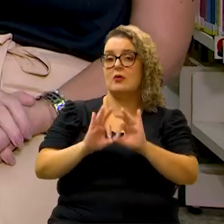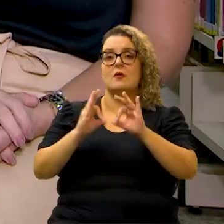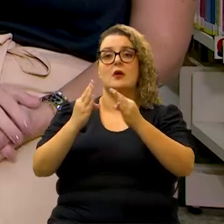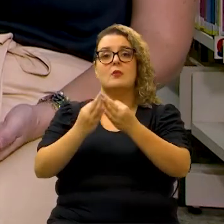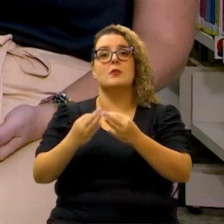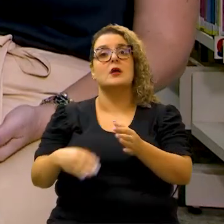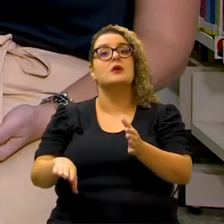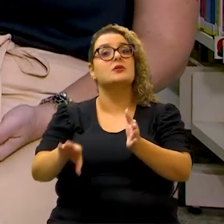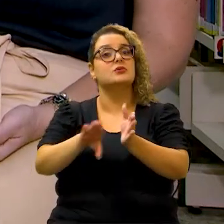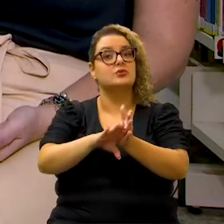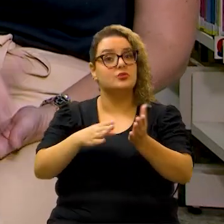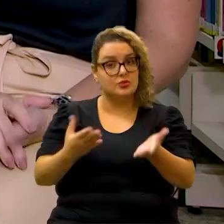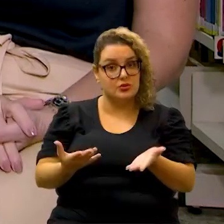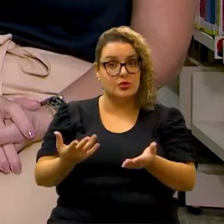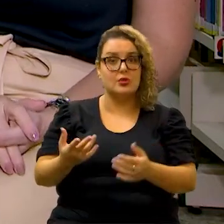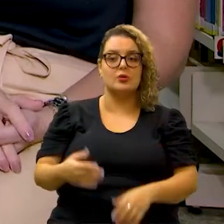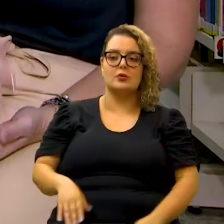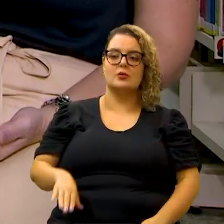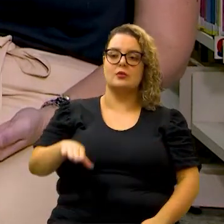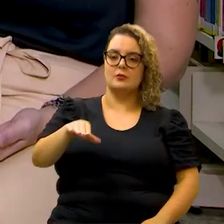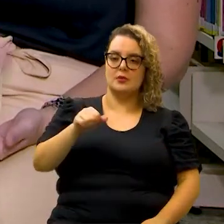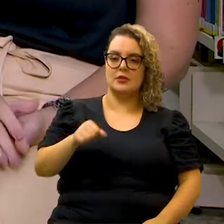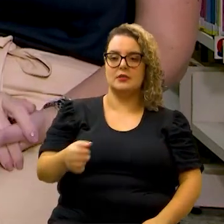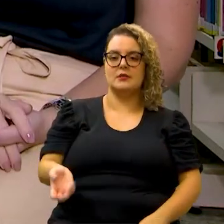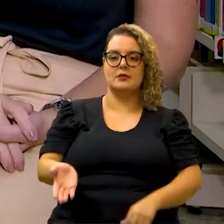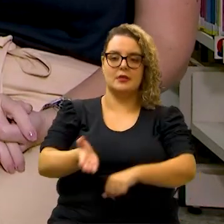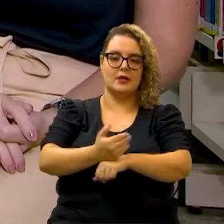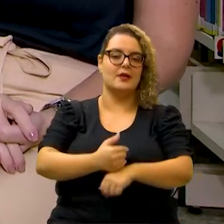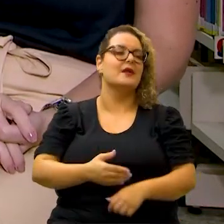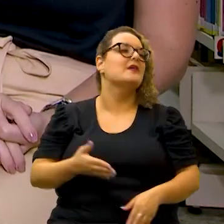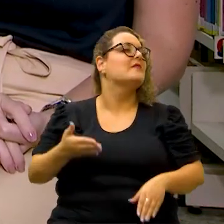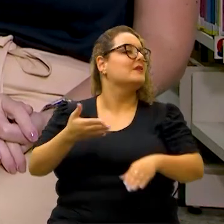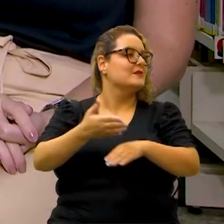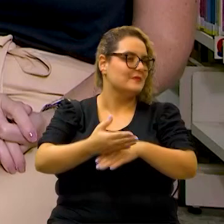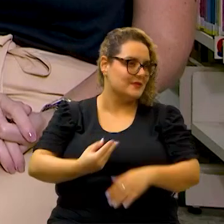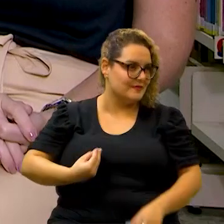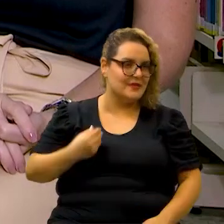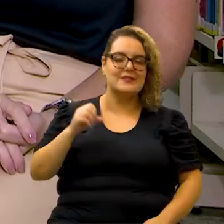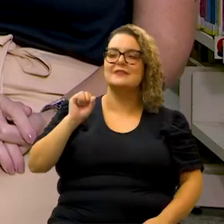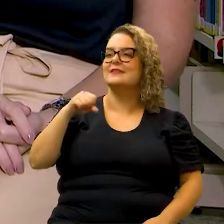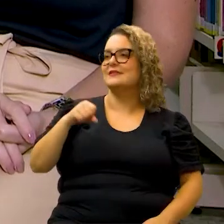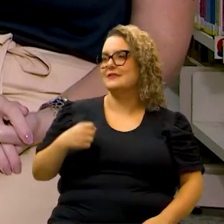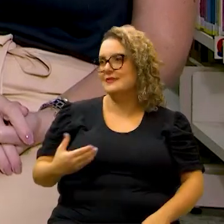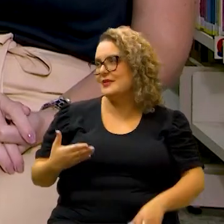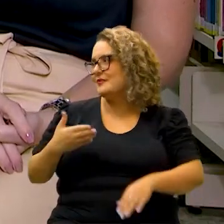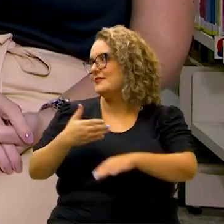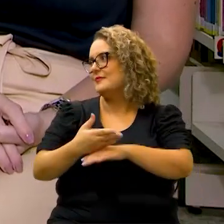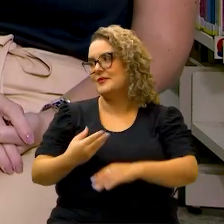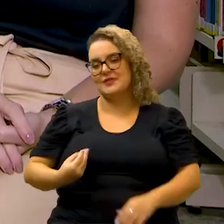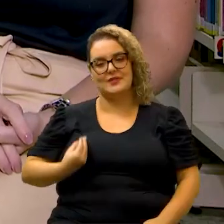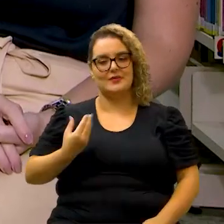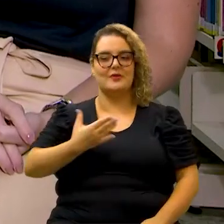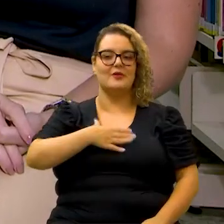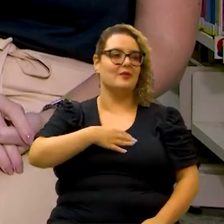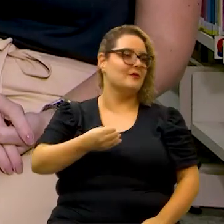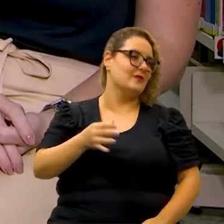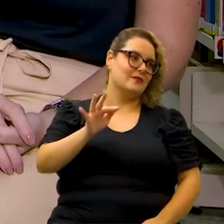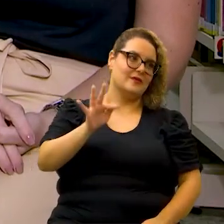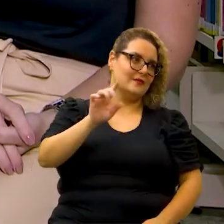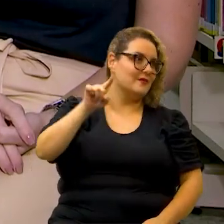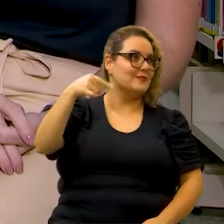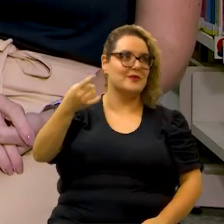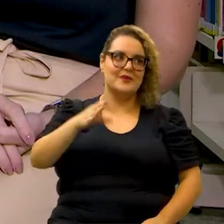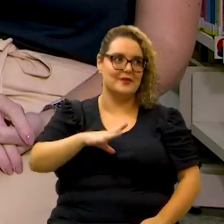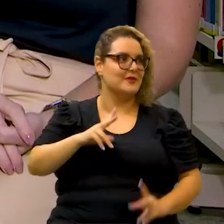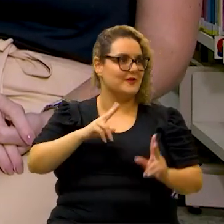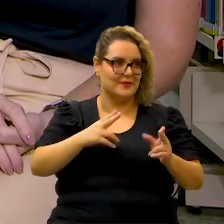notificar a família, para que a família venha, busque mais cedo. Boa, e faz parte da vida, né, Bruna? Faz parte da vida. É igual quando o filho vai para a